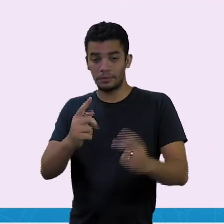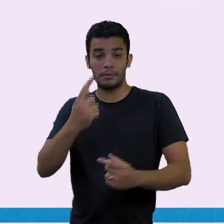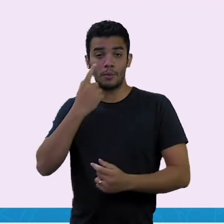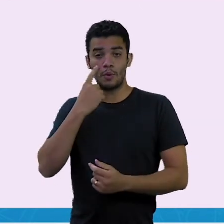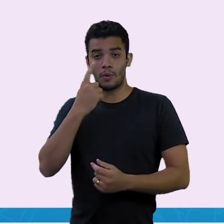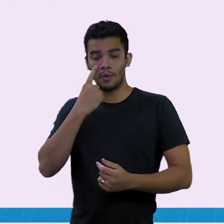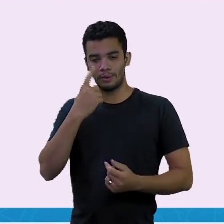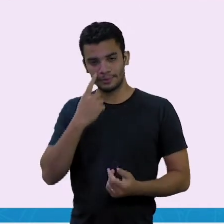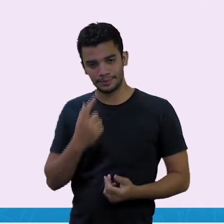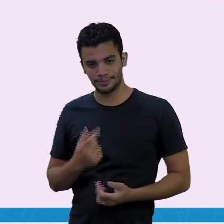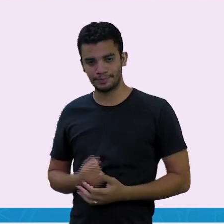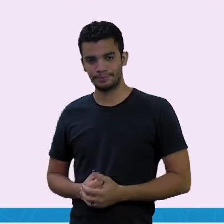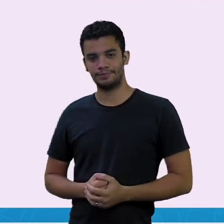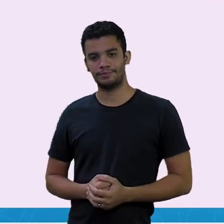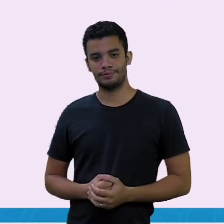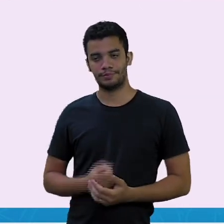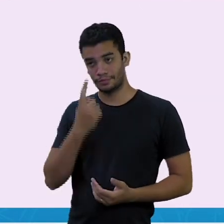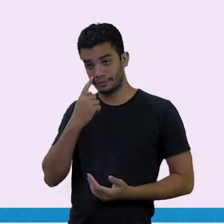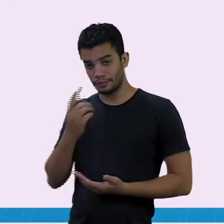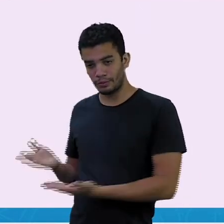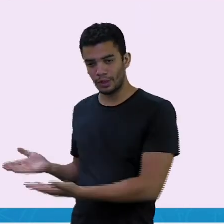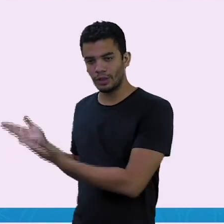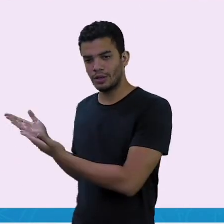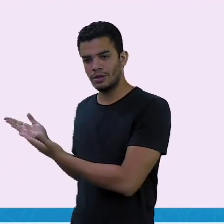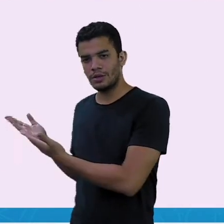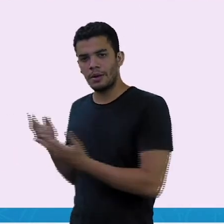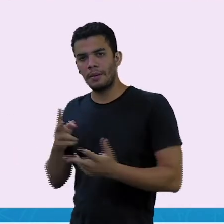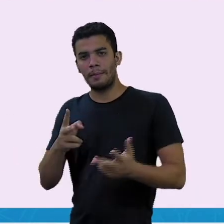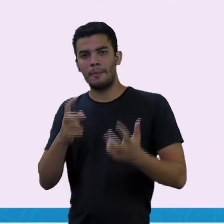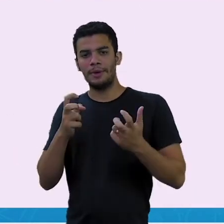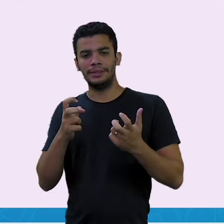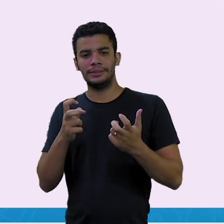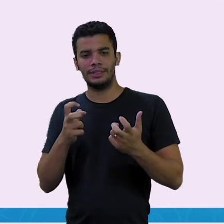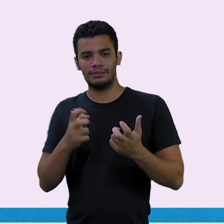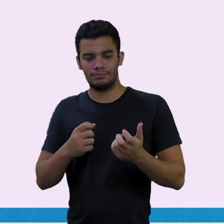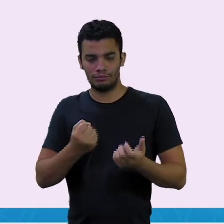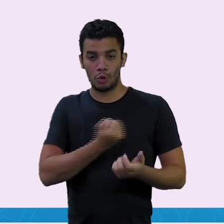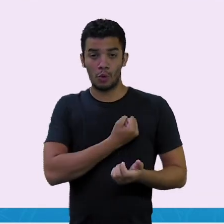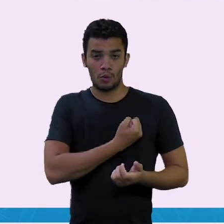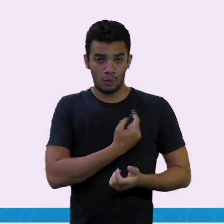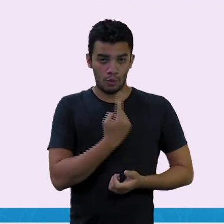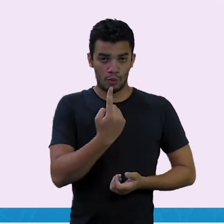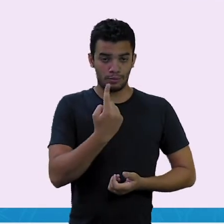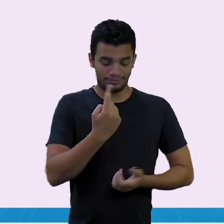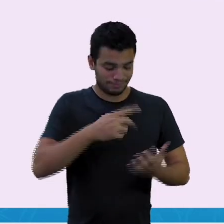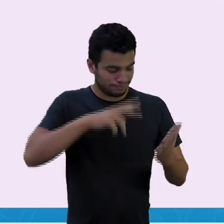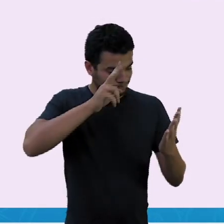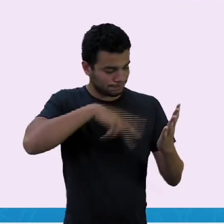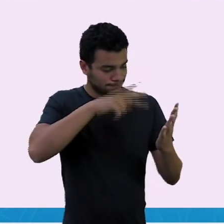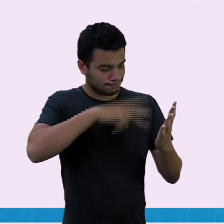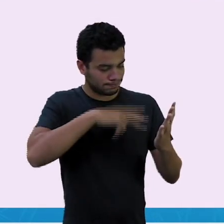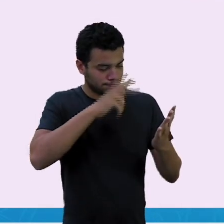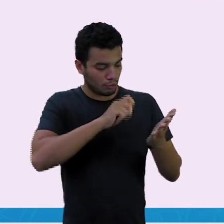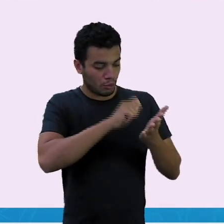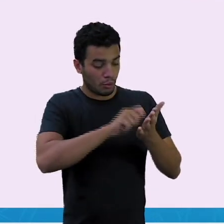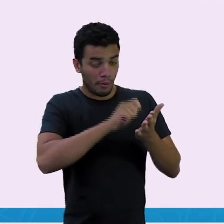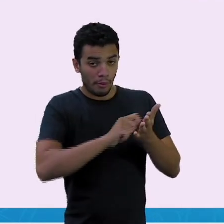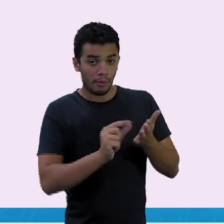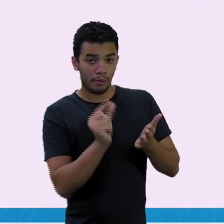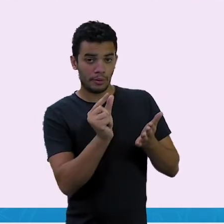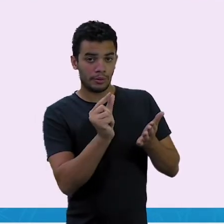Bom, na primeira pede, número 1, leia o bilhete abaixo. Então, a primeira está pedindo